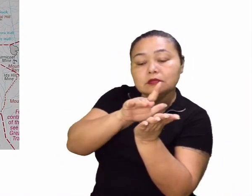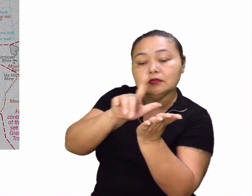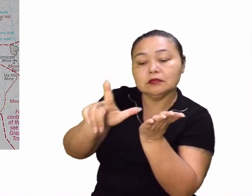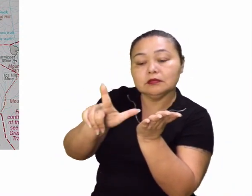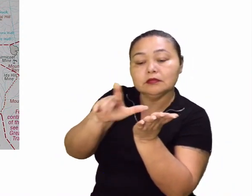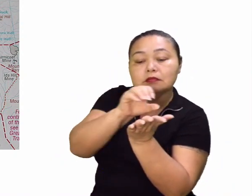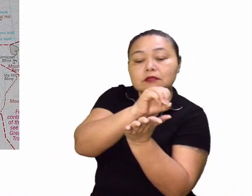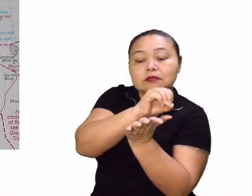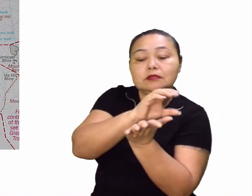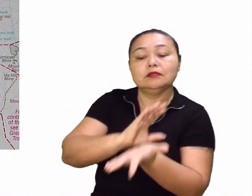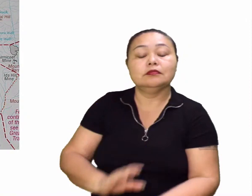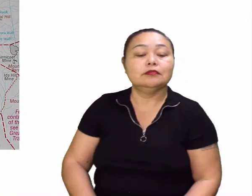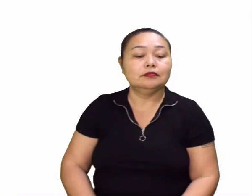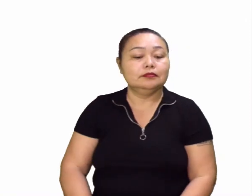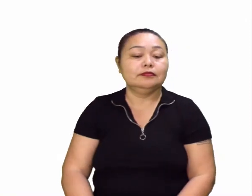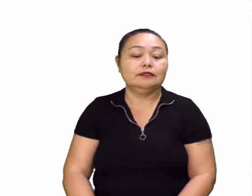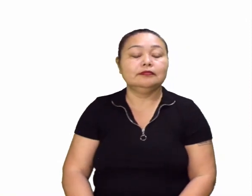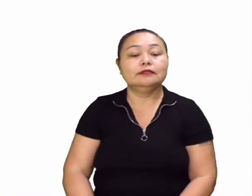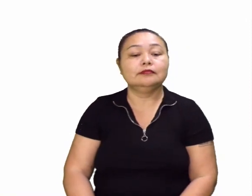leste e oeste.